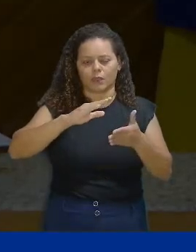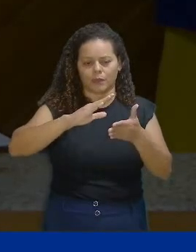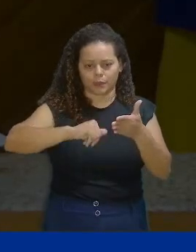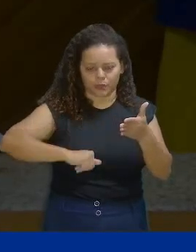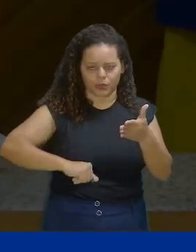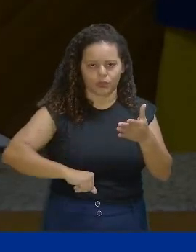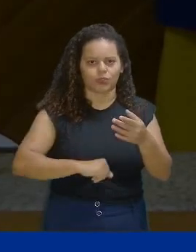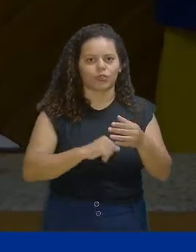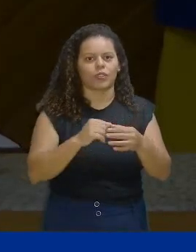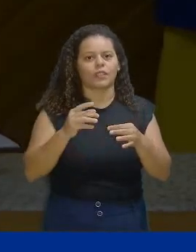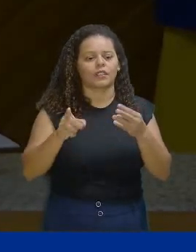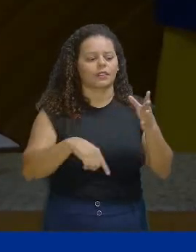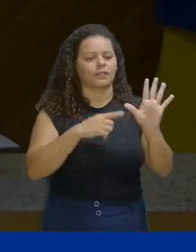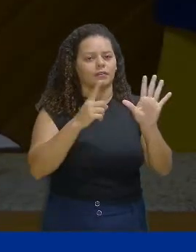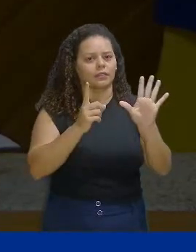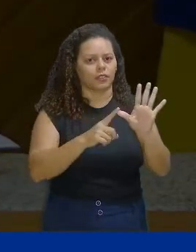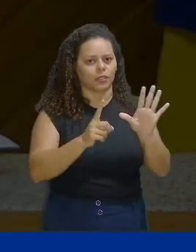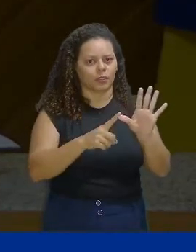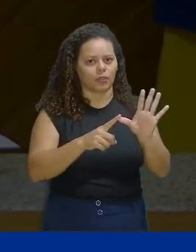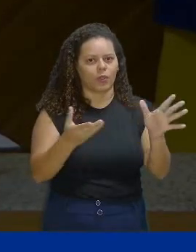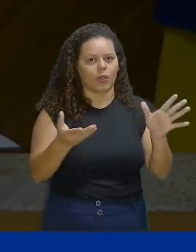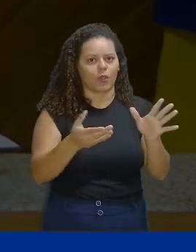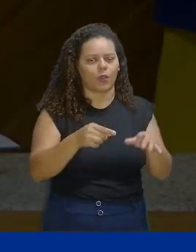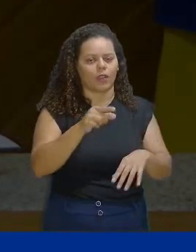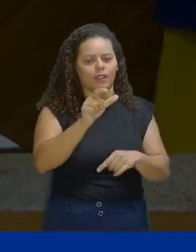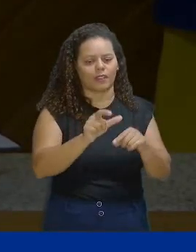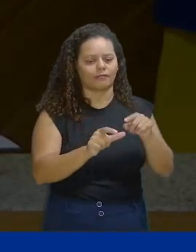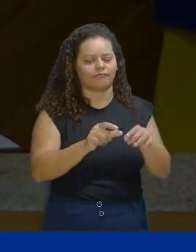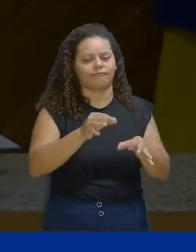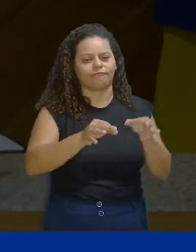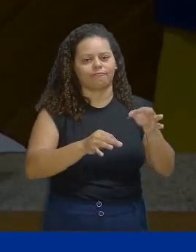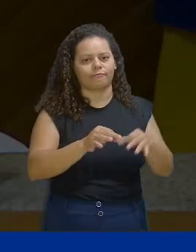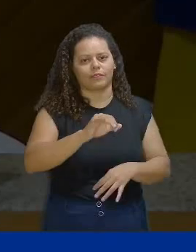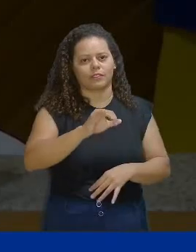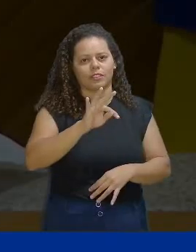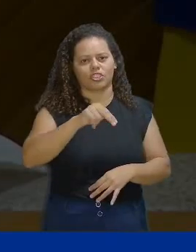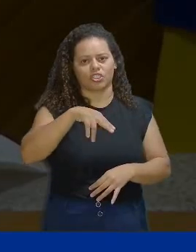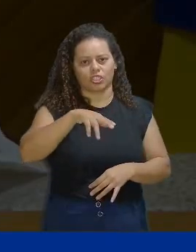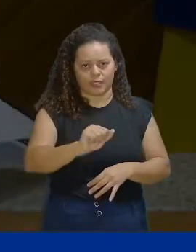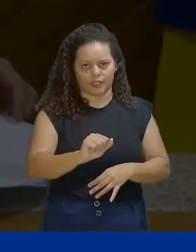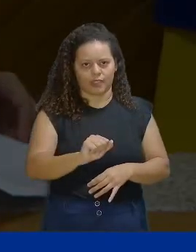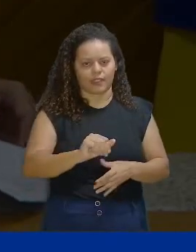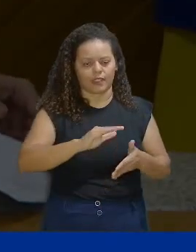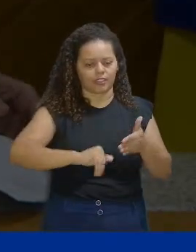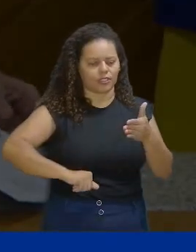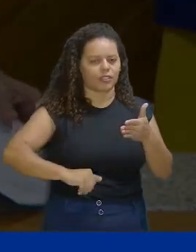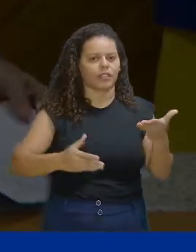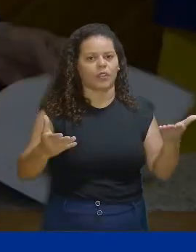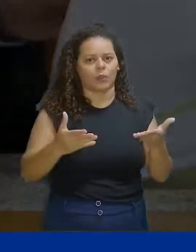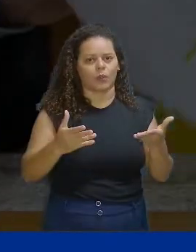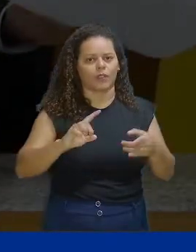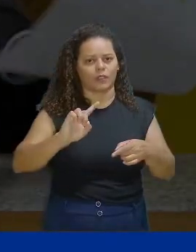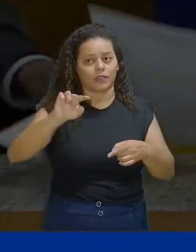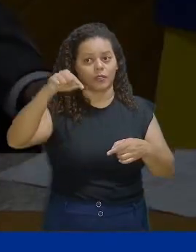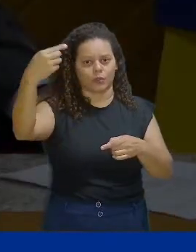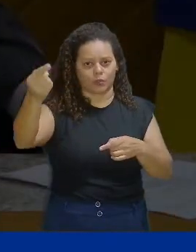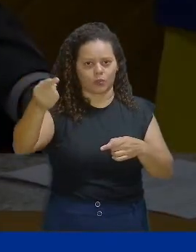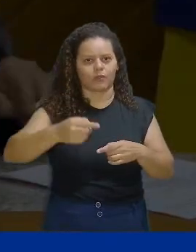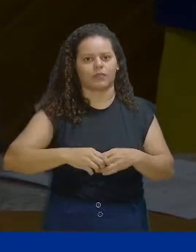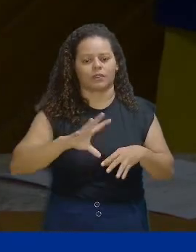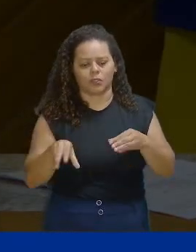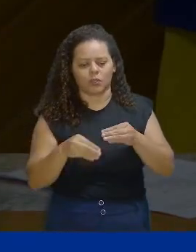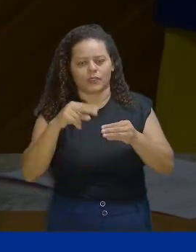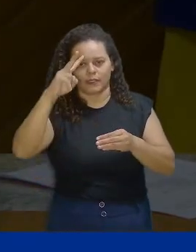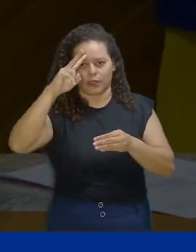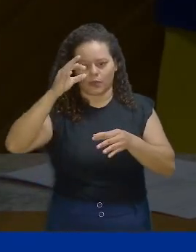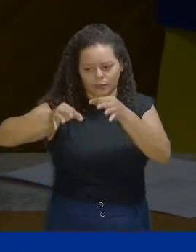e o número 5, em razão de a juíza Tina Souza não estar, também está sendo retirado de pauta. Então, estão incluídos